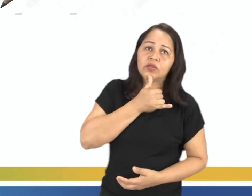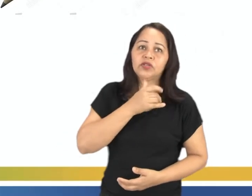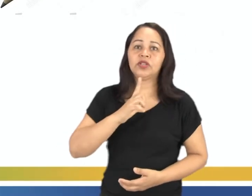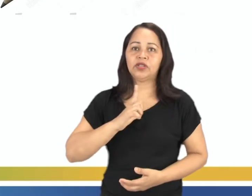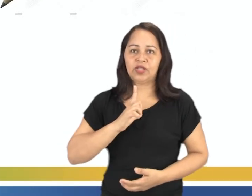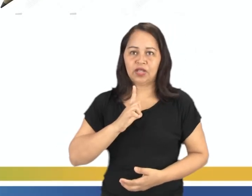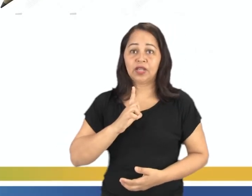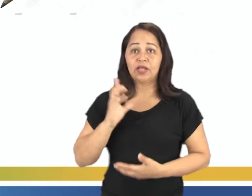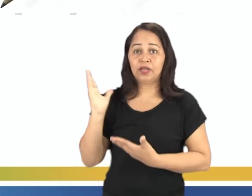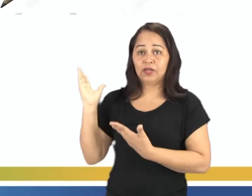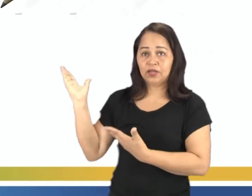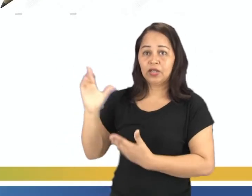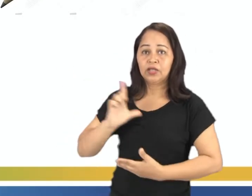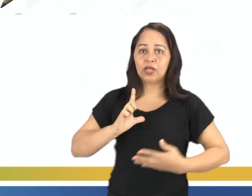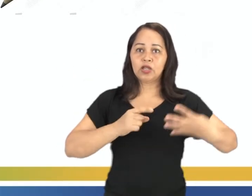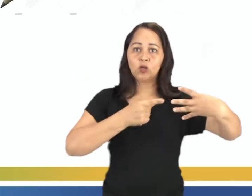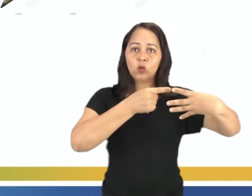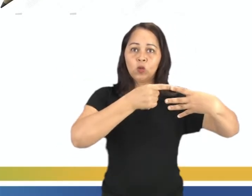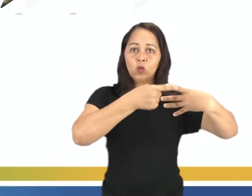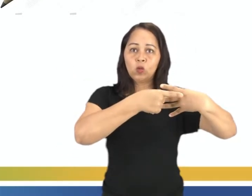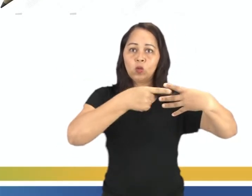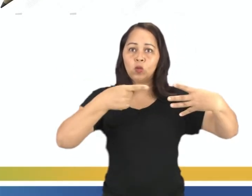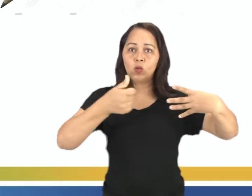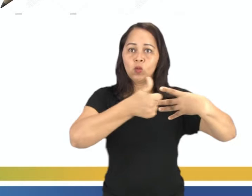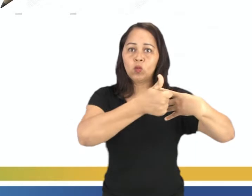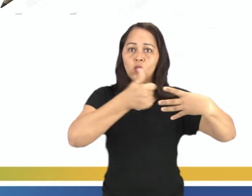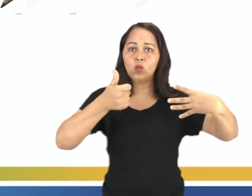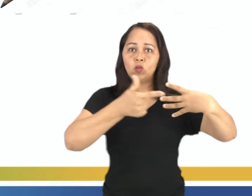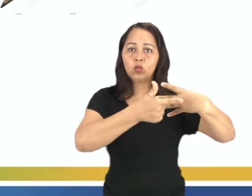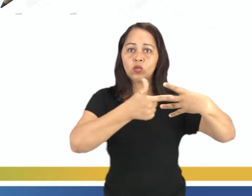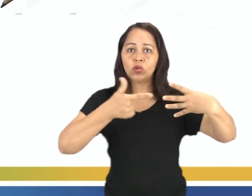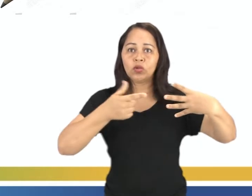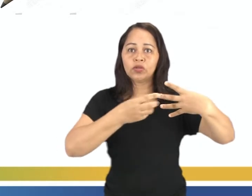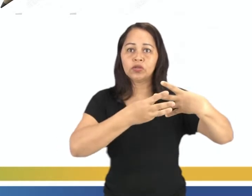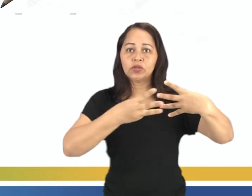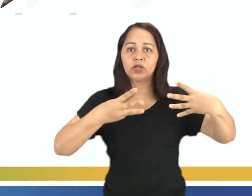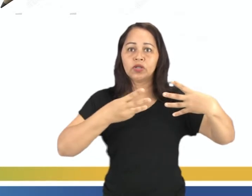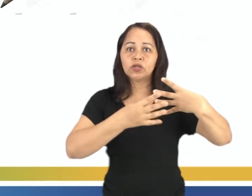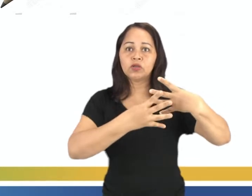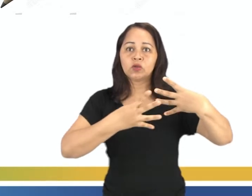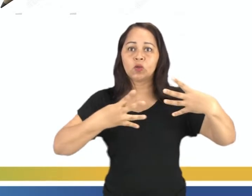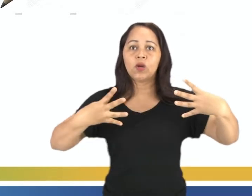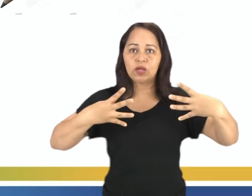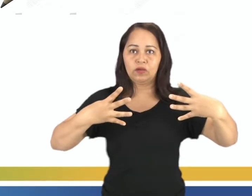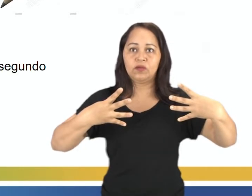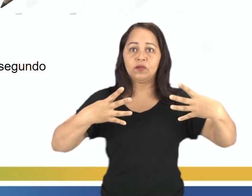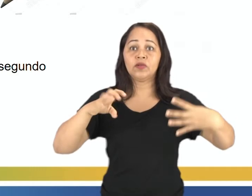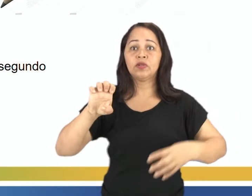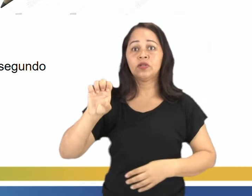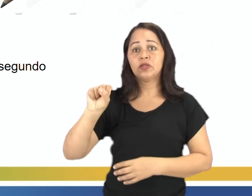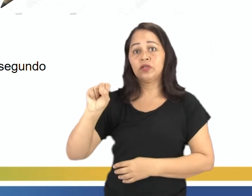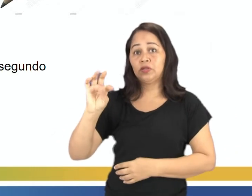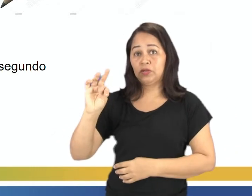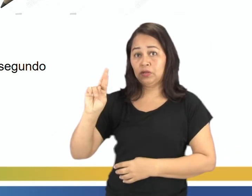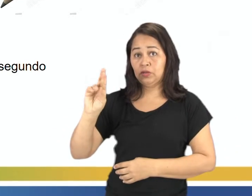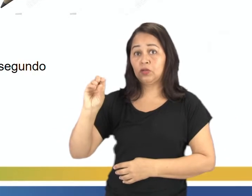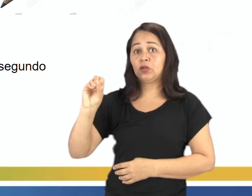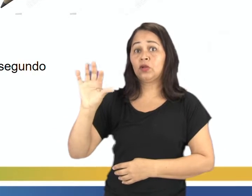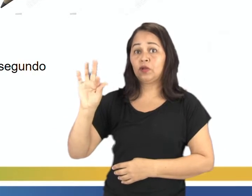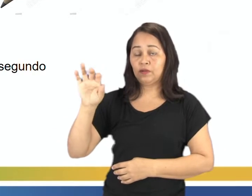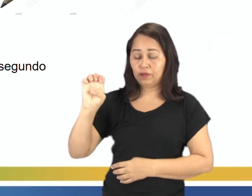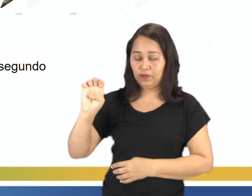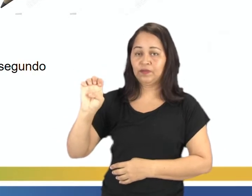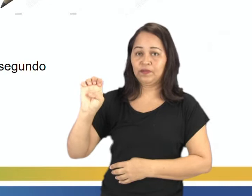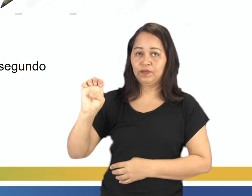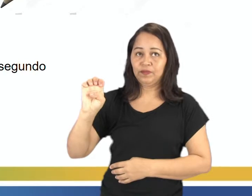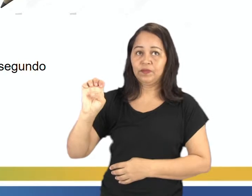na verdade, nesse poema, 4 versos que formam uma estrofe, tá certo? Vamos lá. Nós